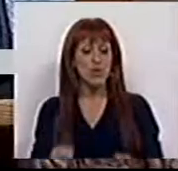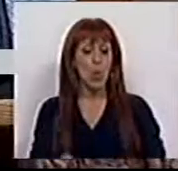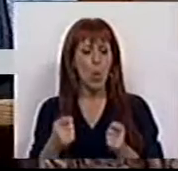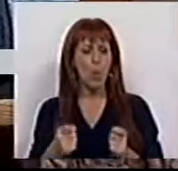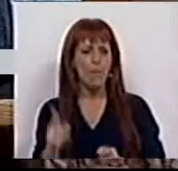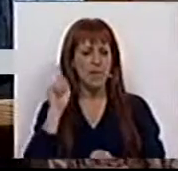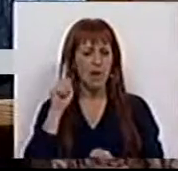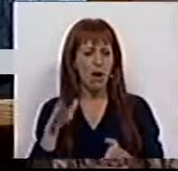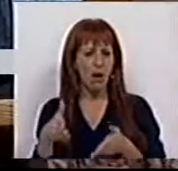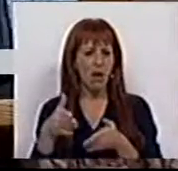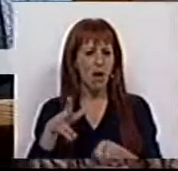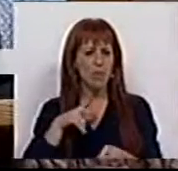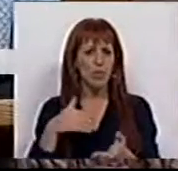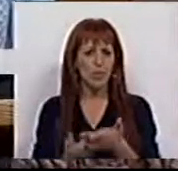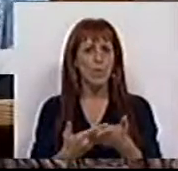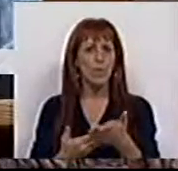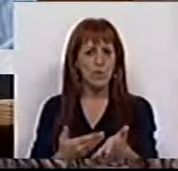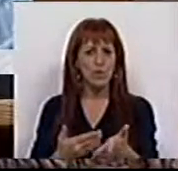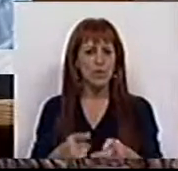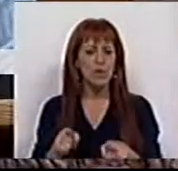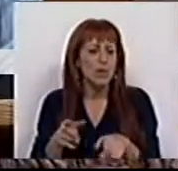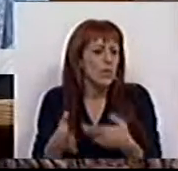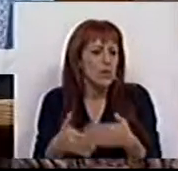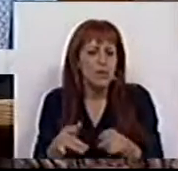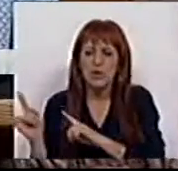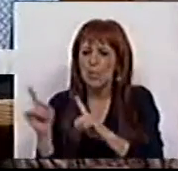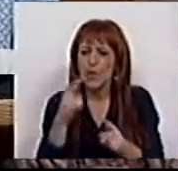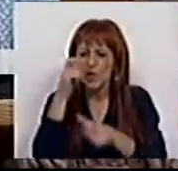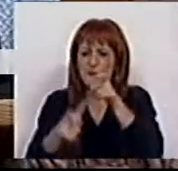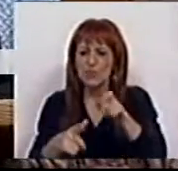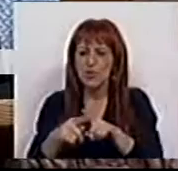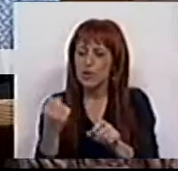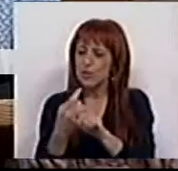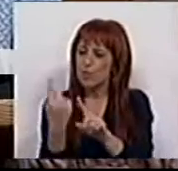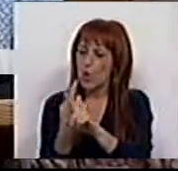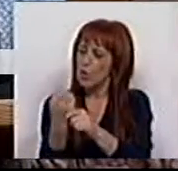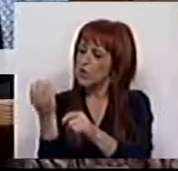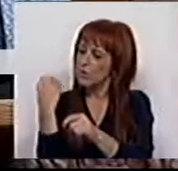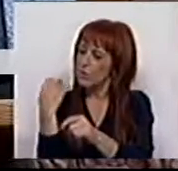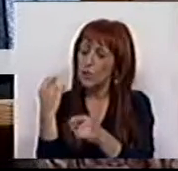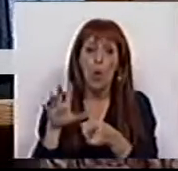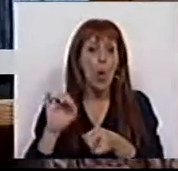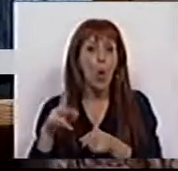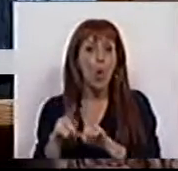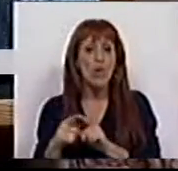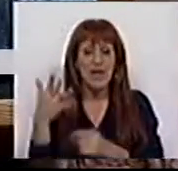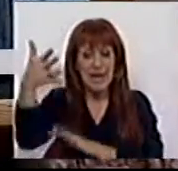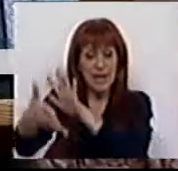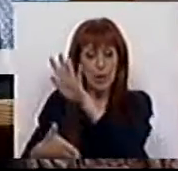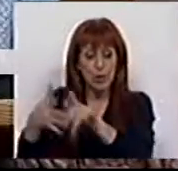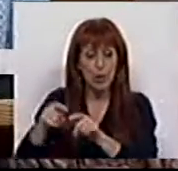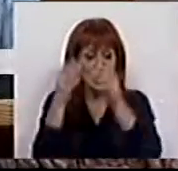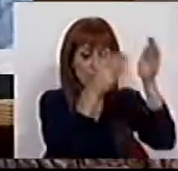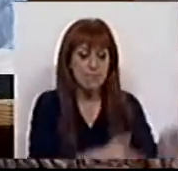aposta estratégica em Portugal, seja no transporte de passageiros e de mercadorias, seja na indústria